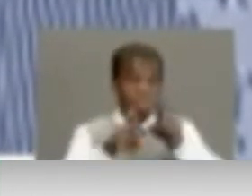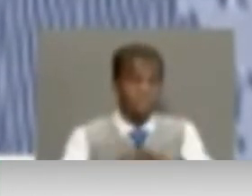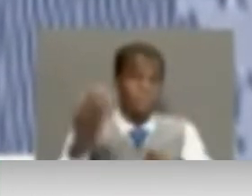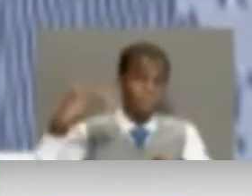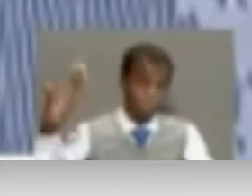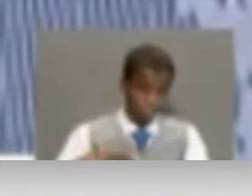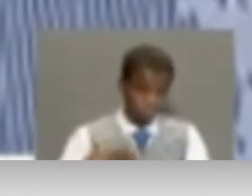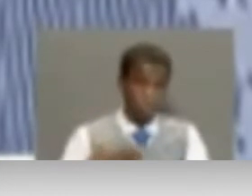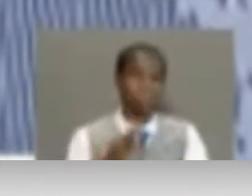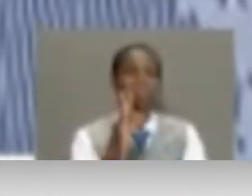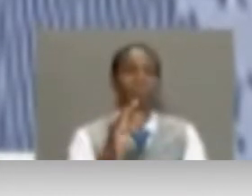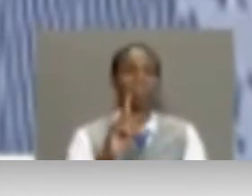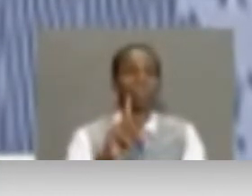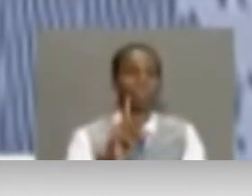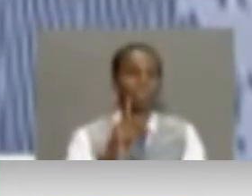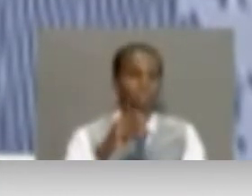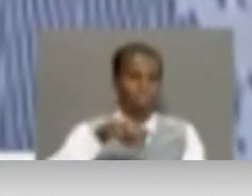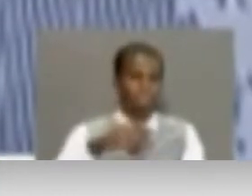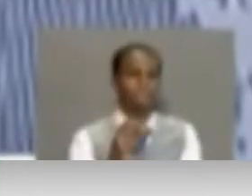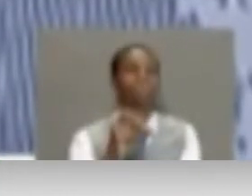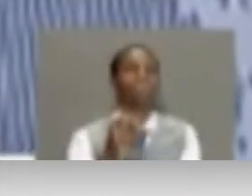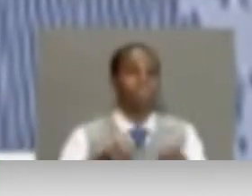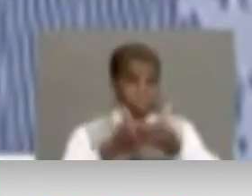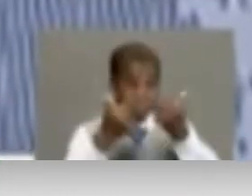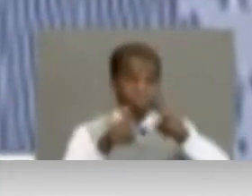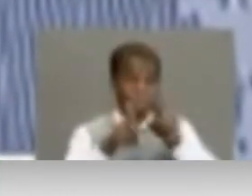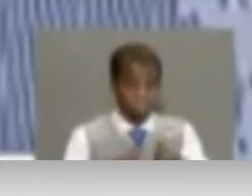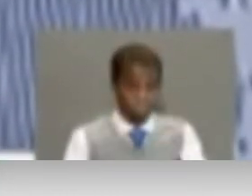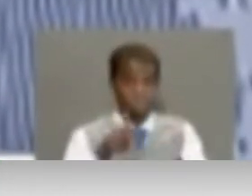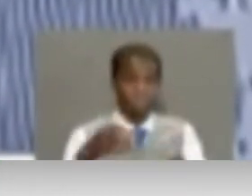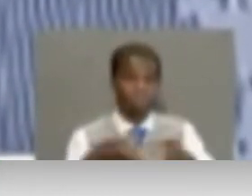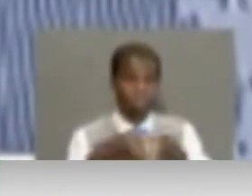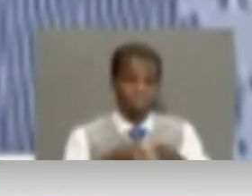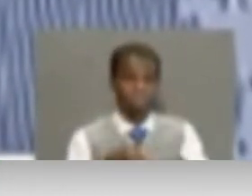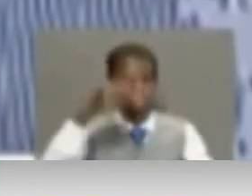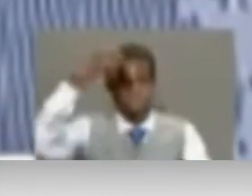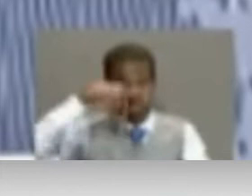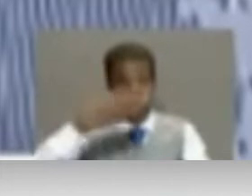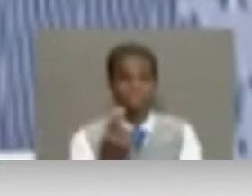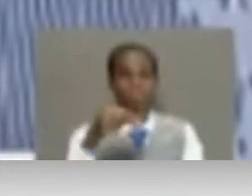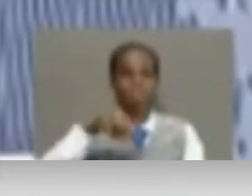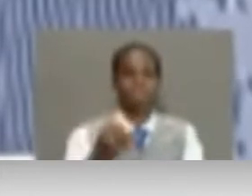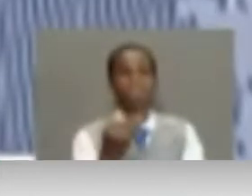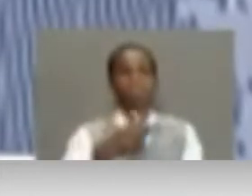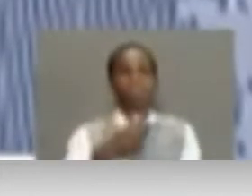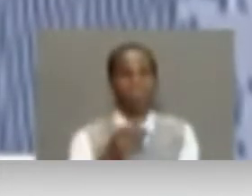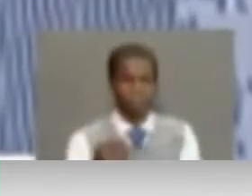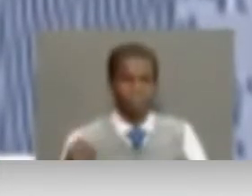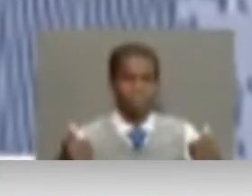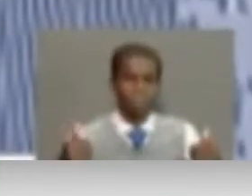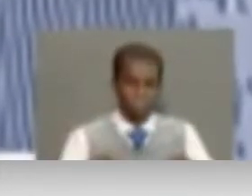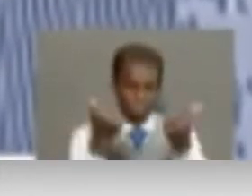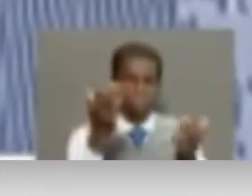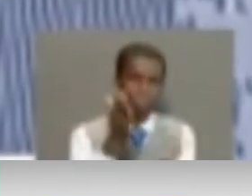facto, anulado. Deve sim, portanto, aqui cumprimento escrupuloso da lei e mais. Aliás, por força do número 2 do artigo